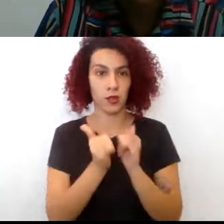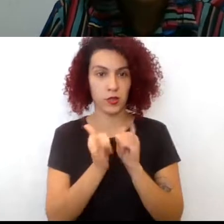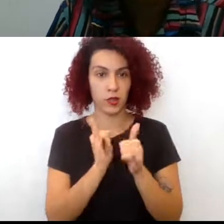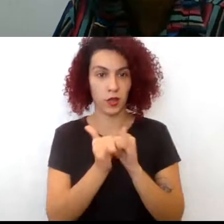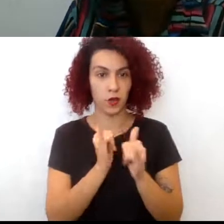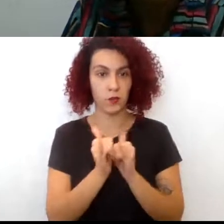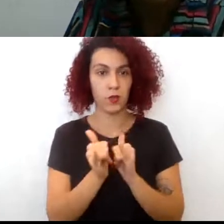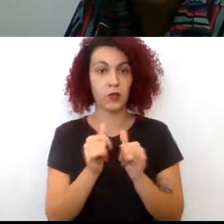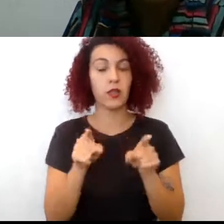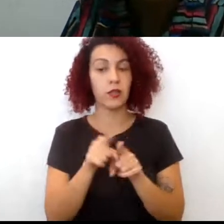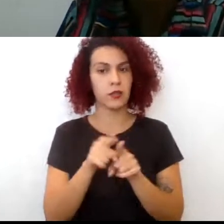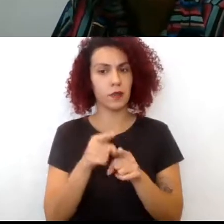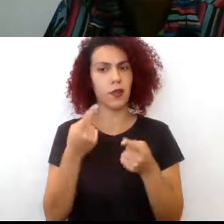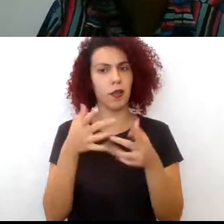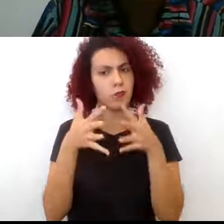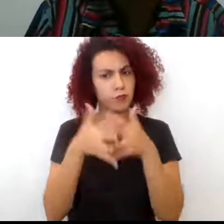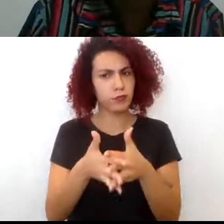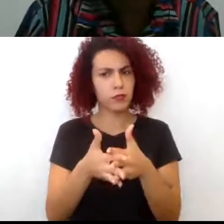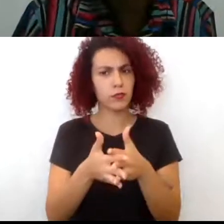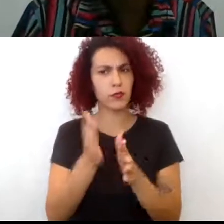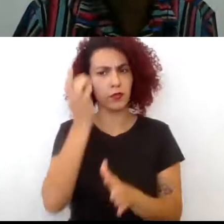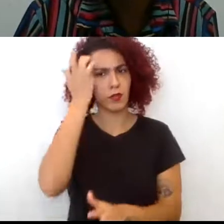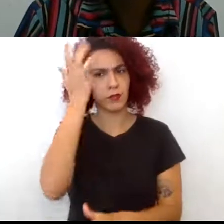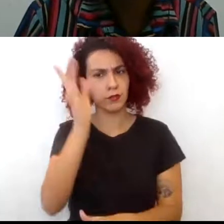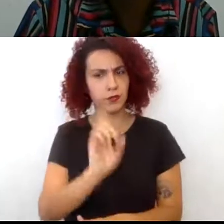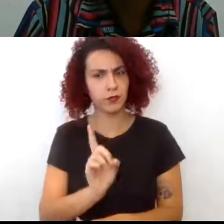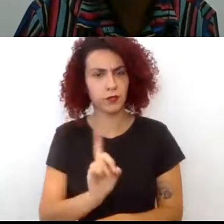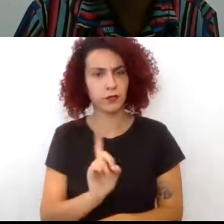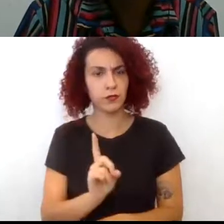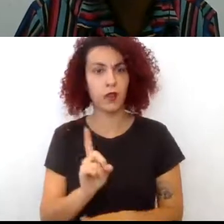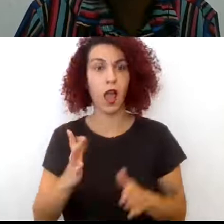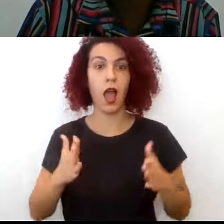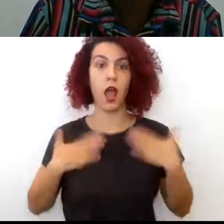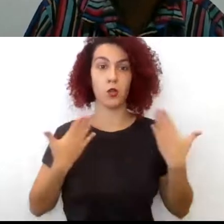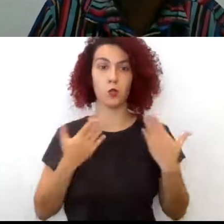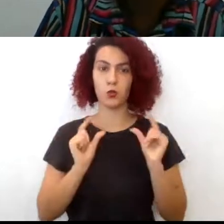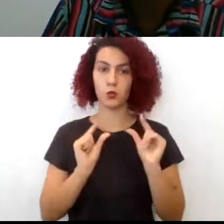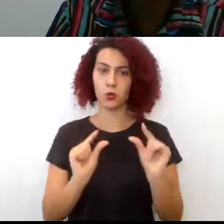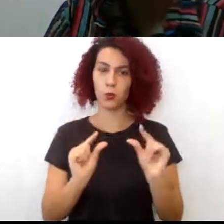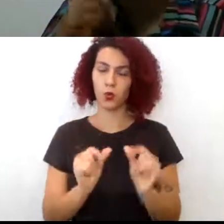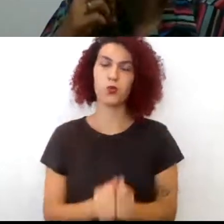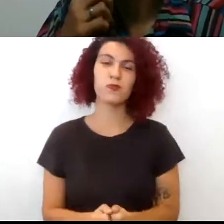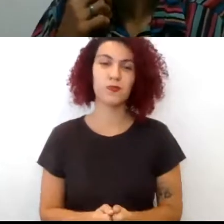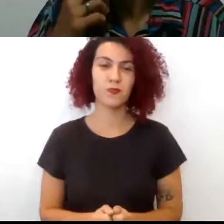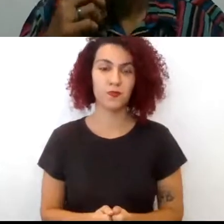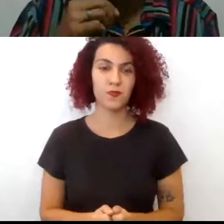e uma complexidade realmente assustadora escola